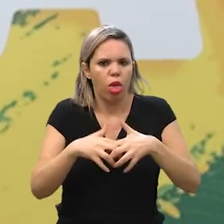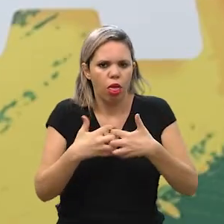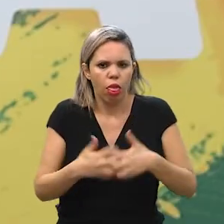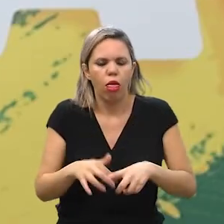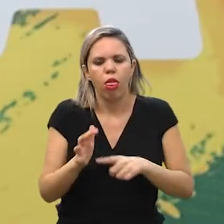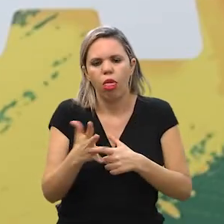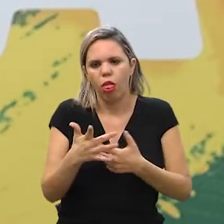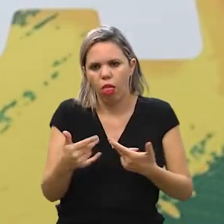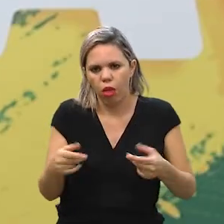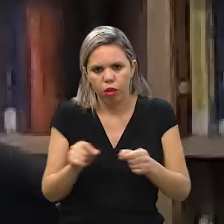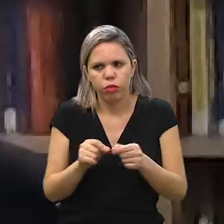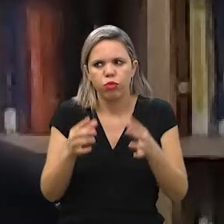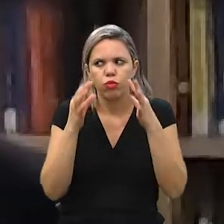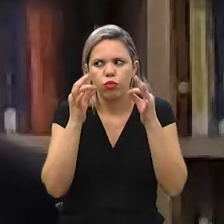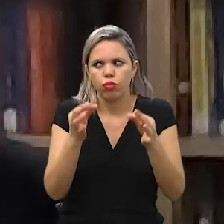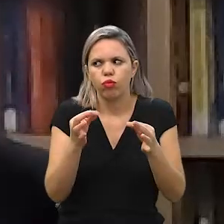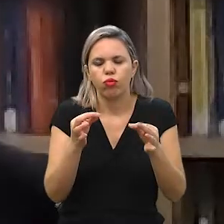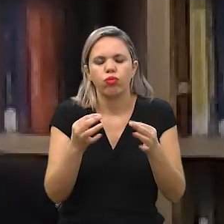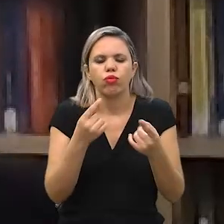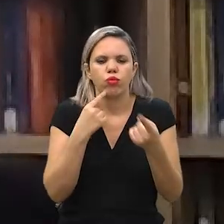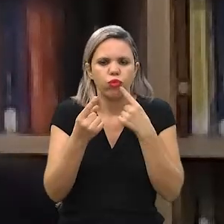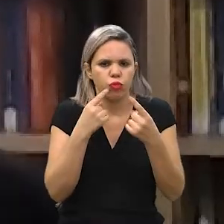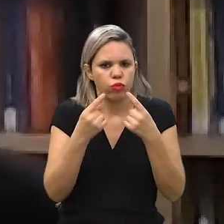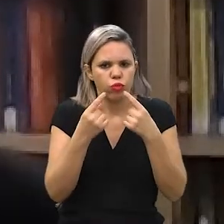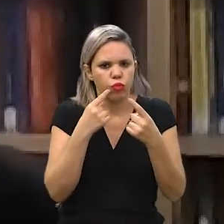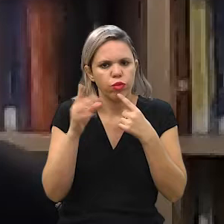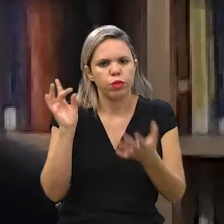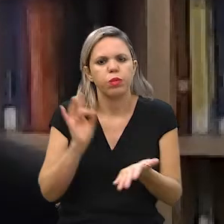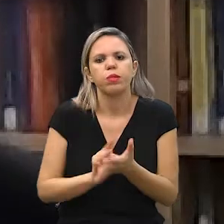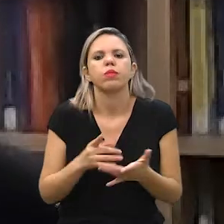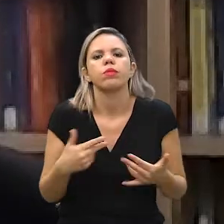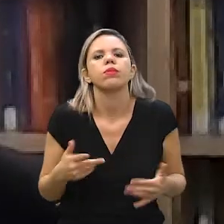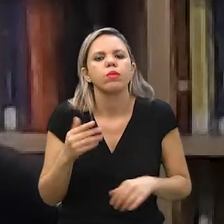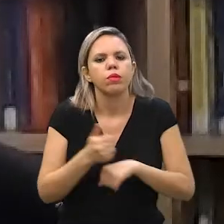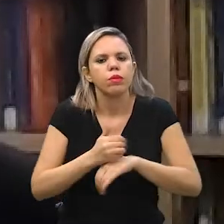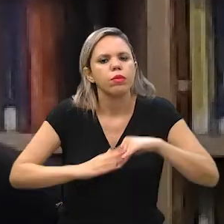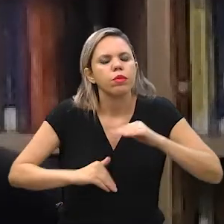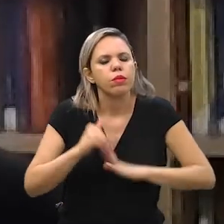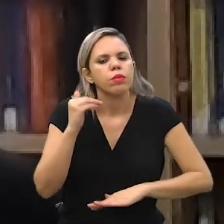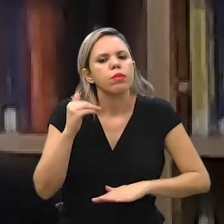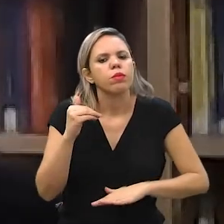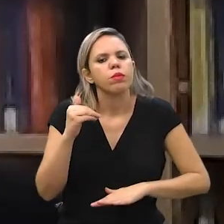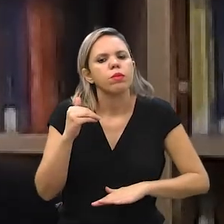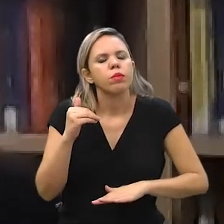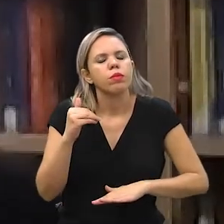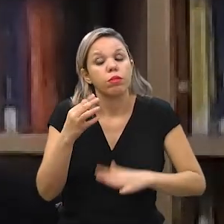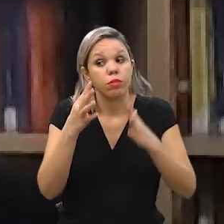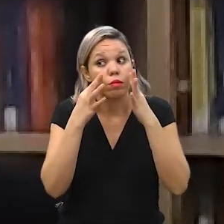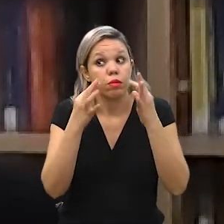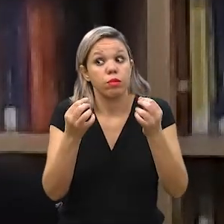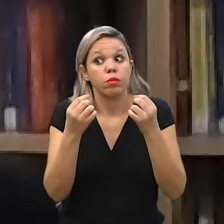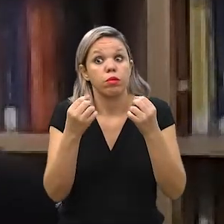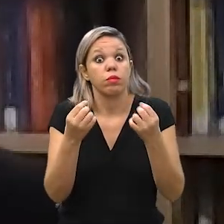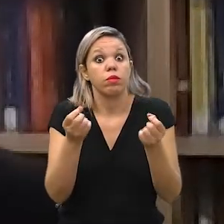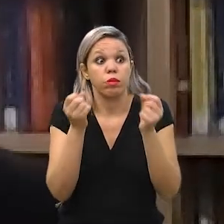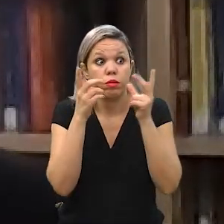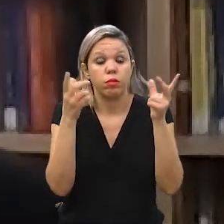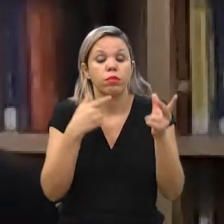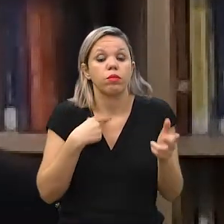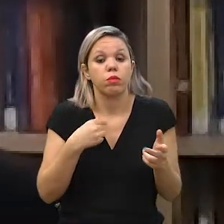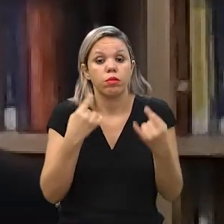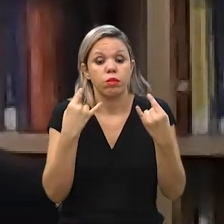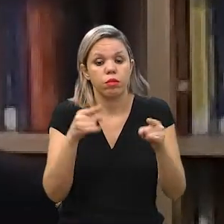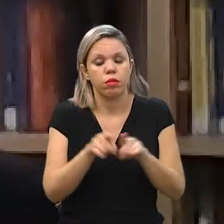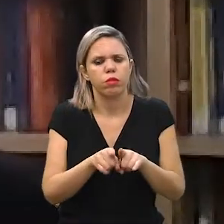porque são coisas que vão chamar a atenção e vão dialogar com uma realidade profissional, vai despertar o interesse dela, entendeu? Então,